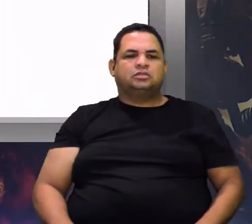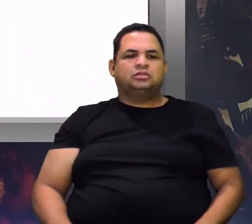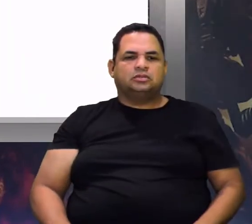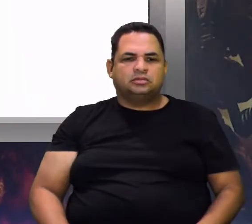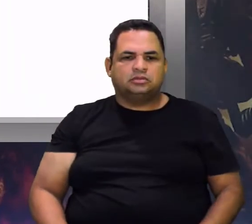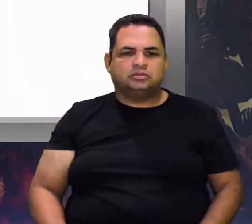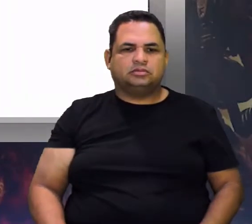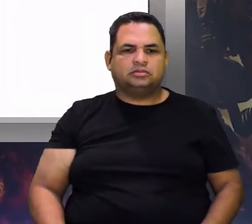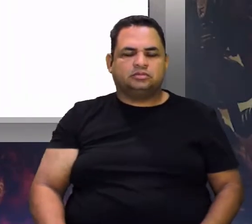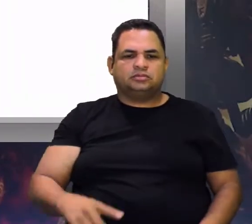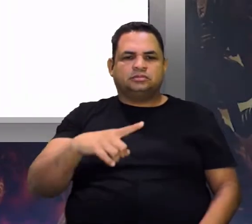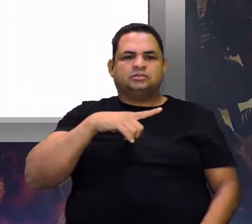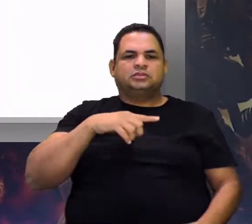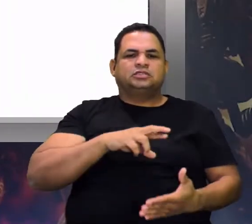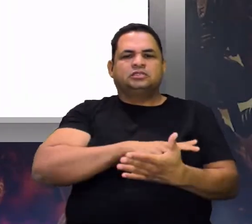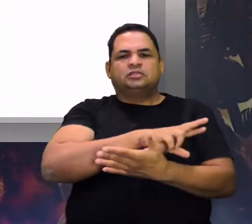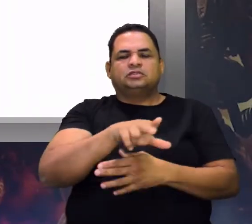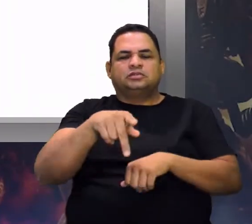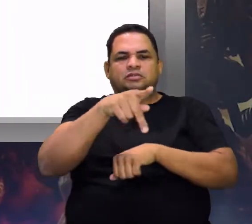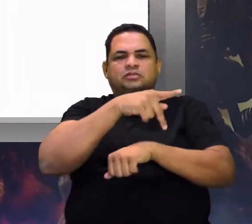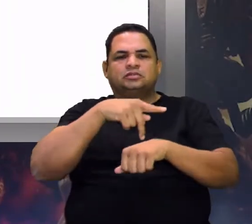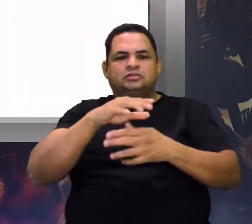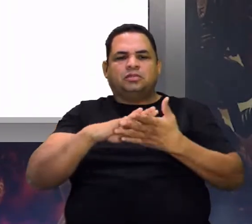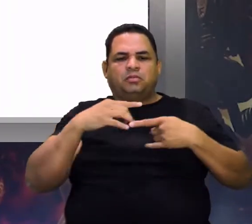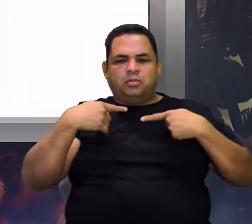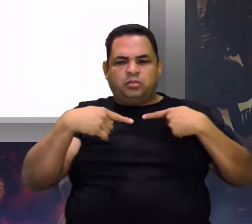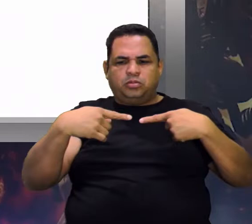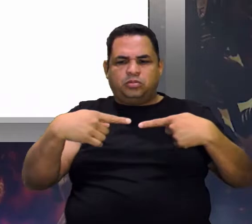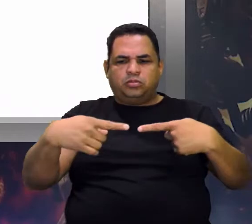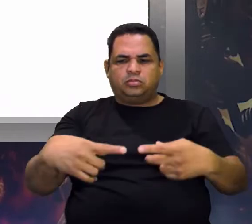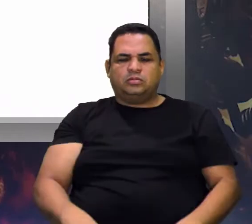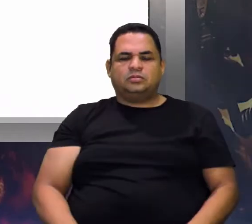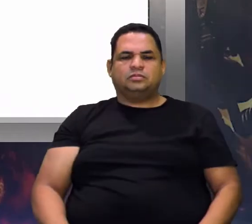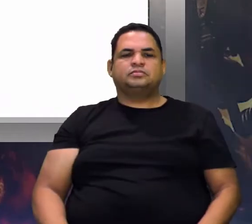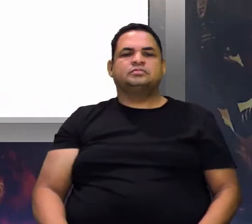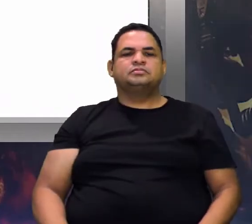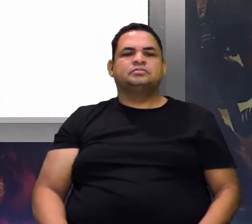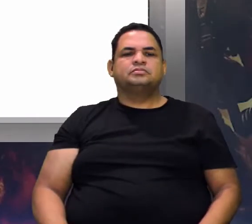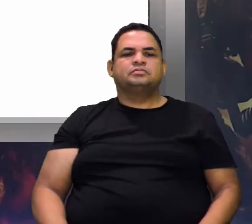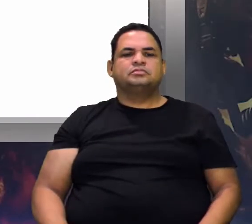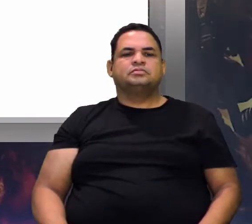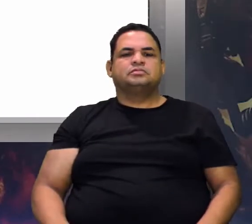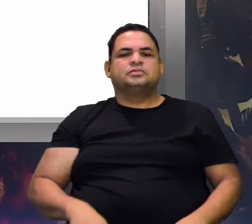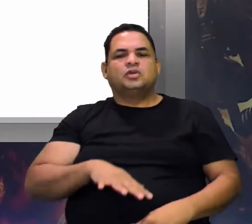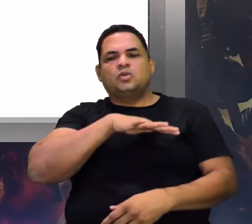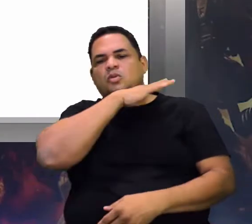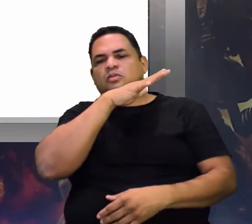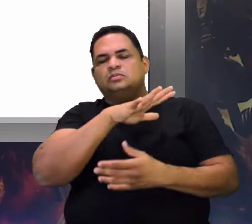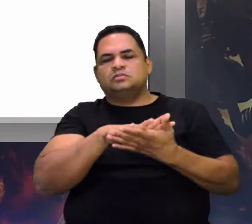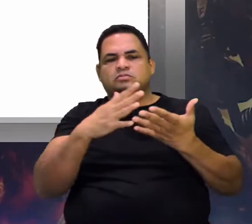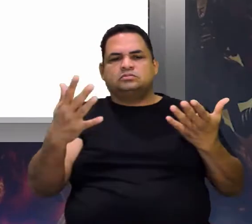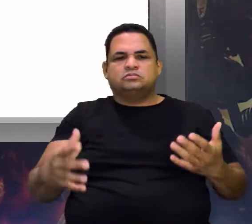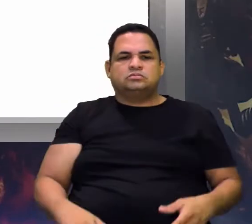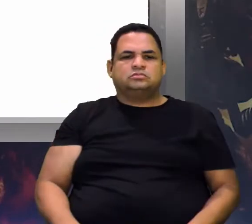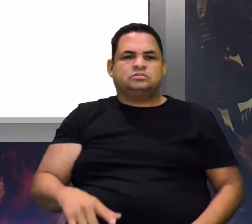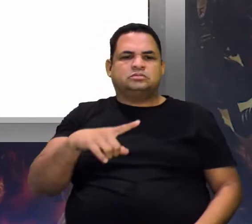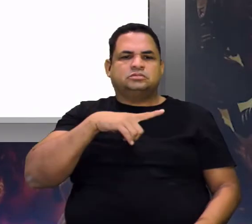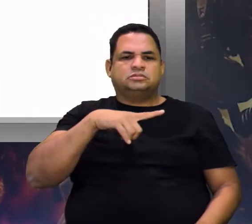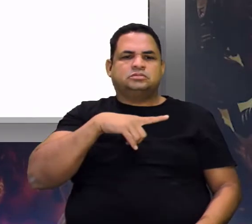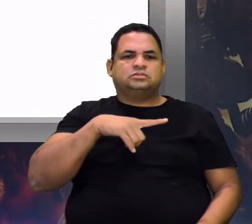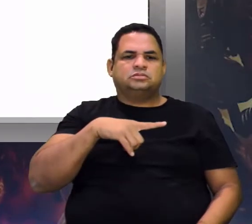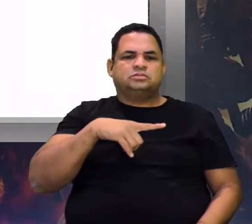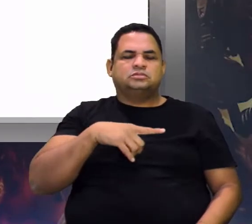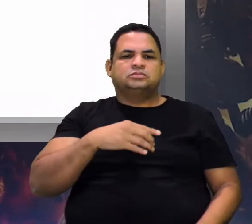Coliseu multinacionalidades lutando entre si, lutando com animais, com leões.